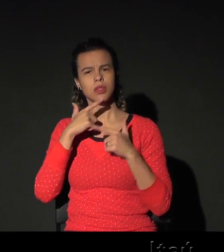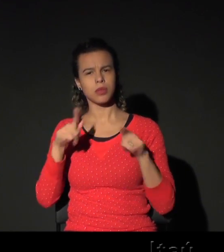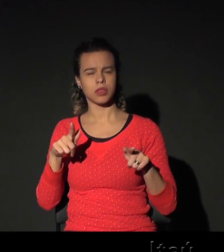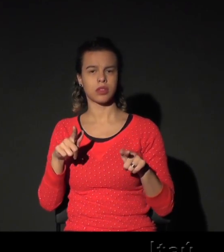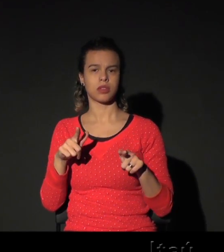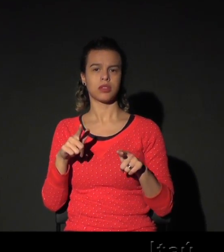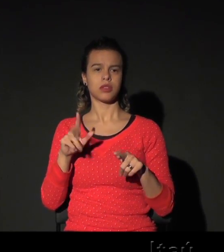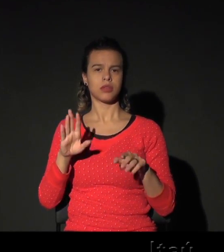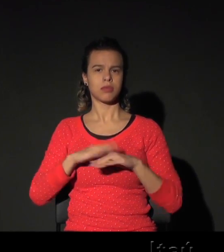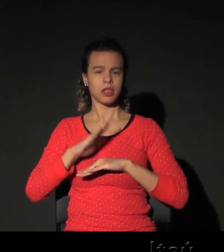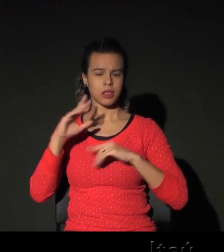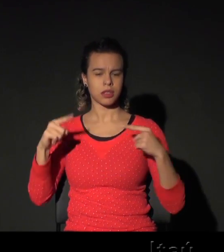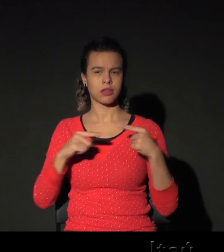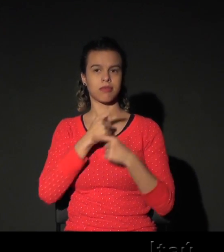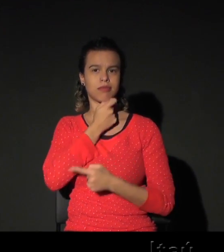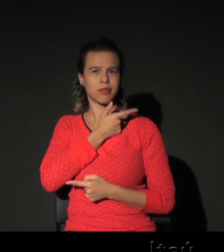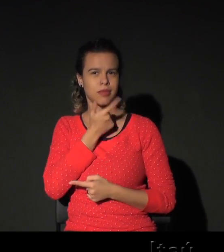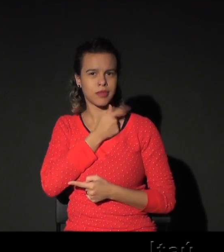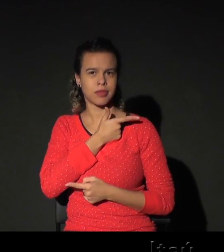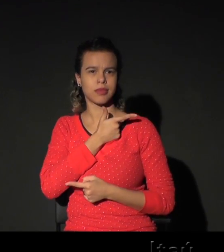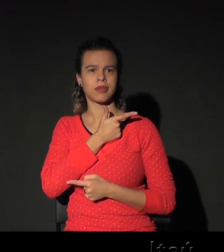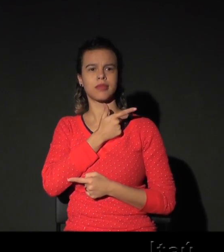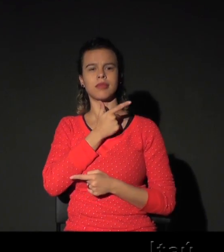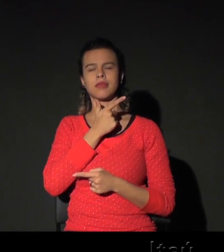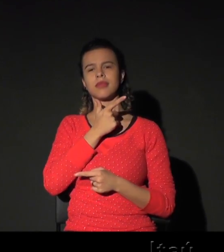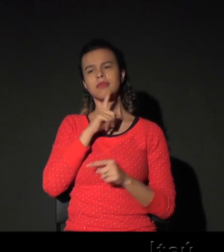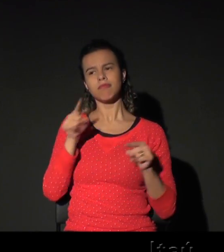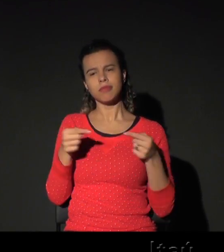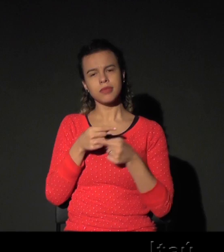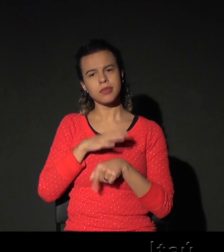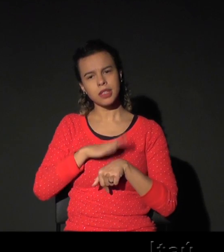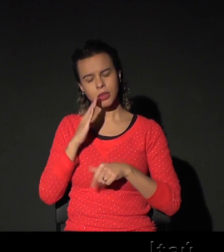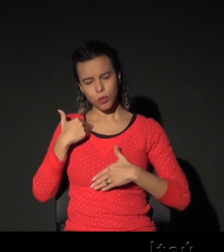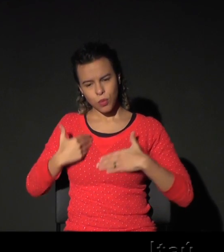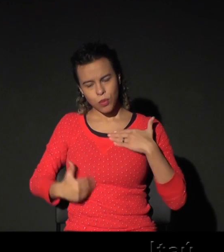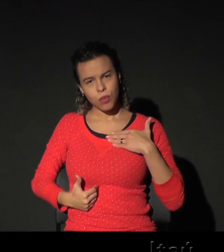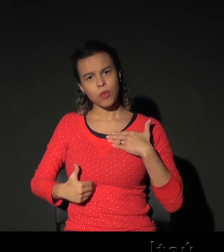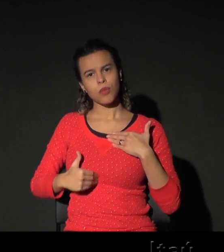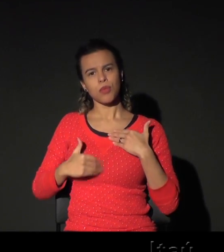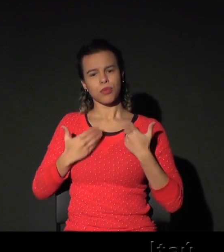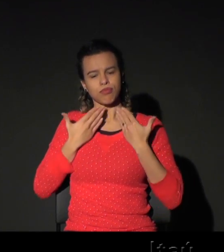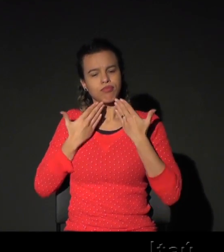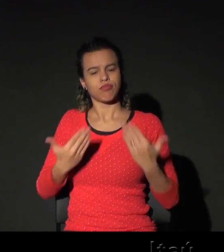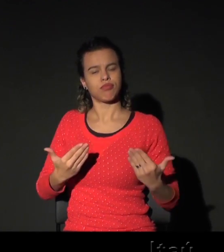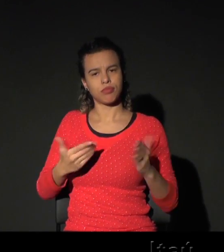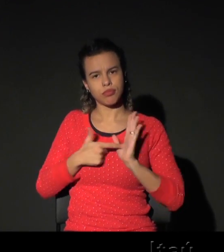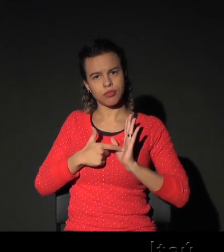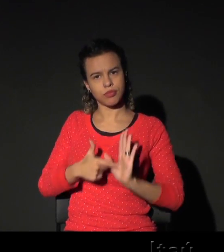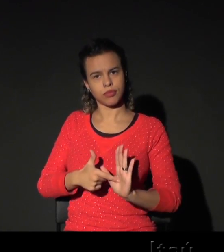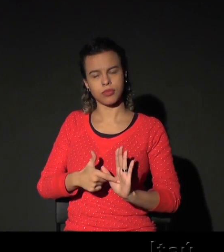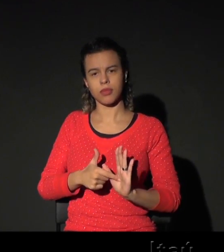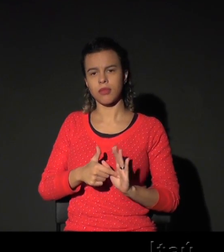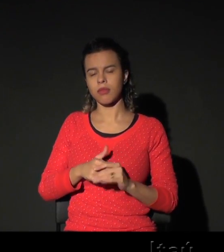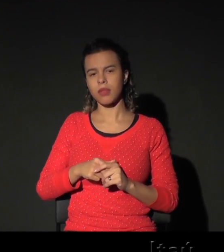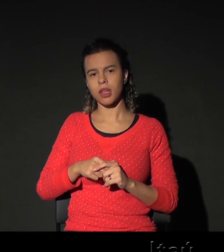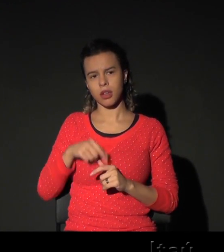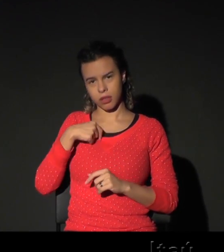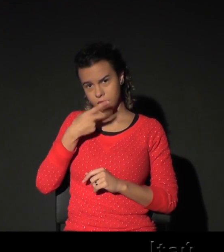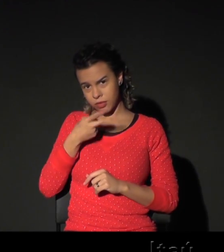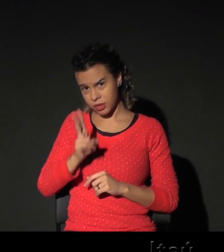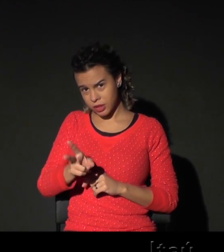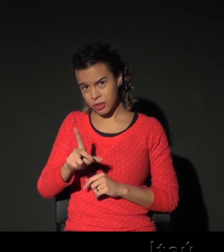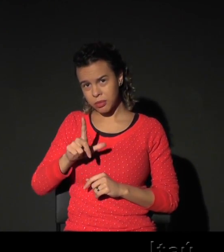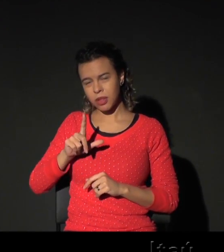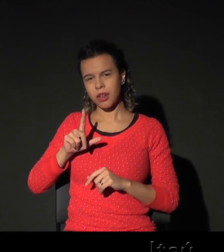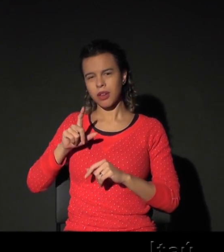uma linguagem ligada ao humor ligada a a a esse corpo exposto meio né que que é eu digo que é o